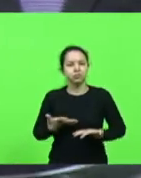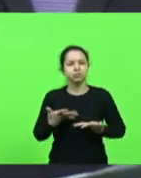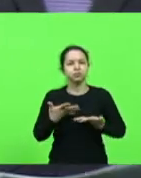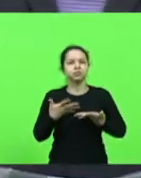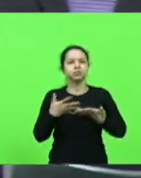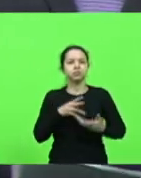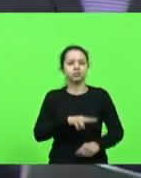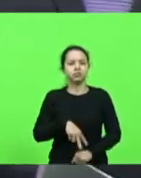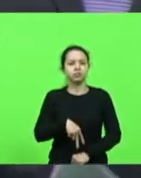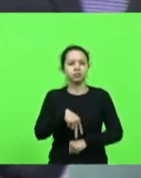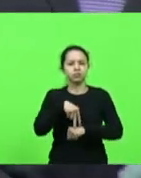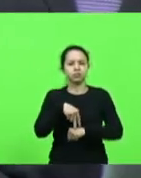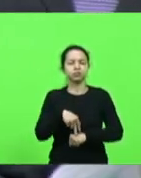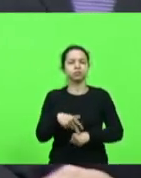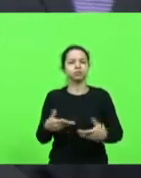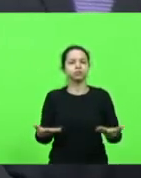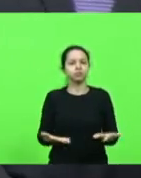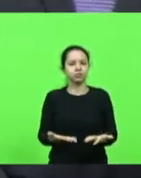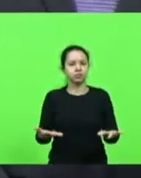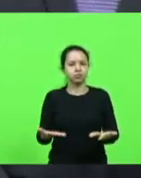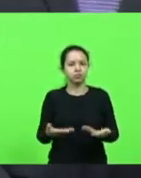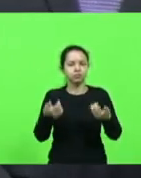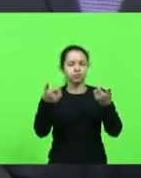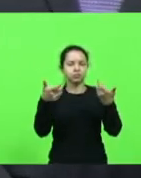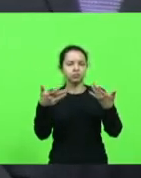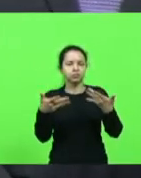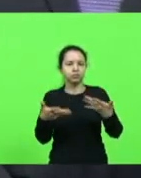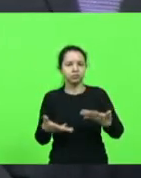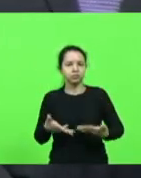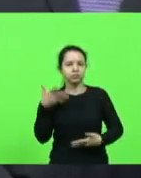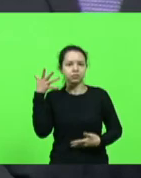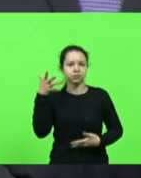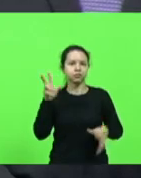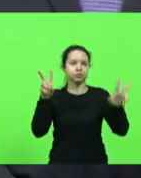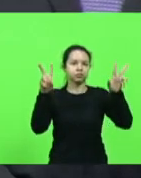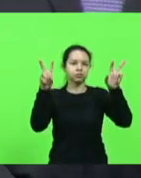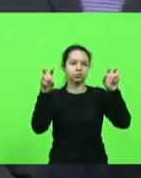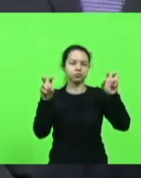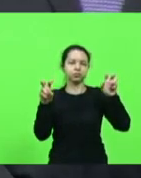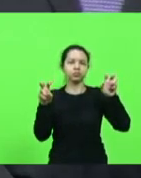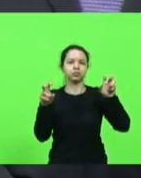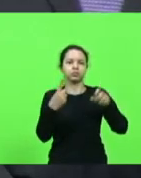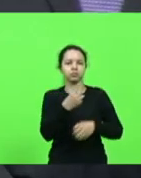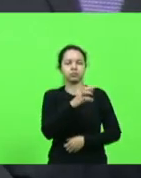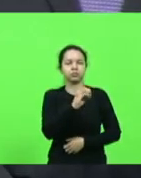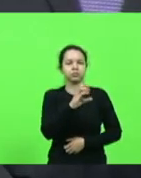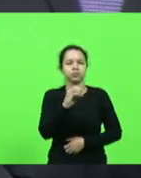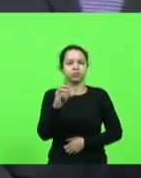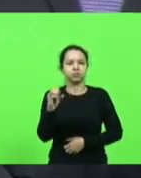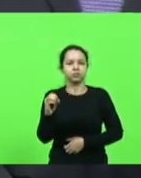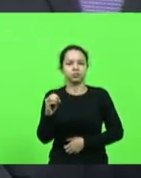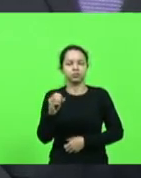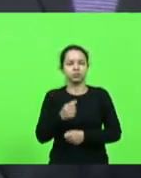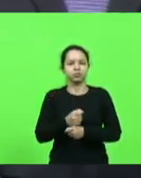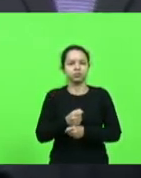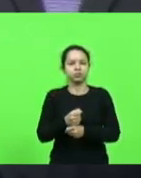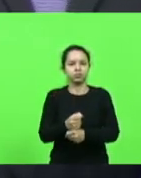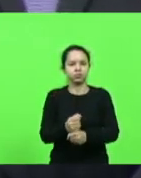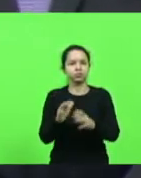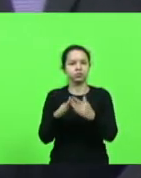tribuna para proferir algumas palavras sobre o centenário da Academia Catarinense de Letras.